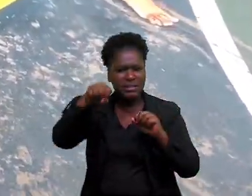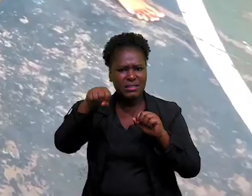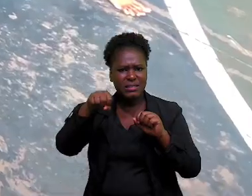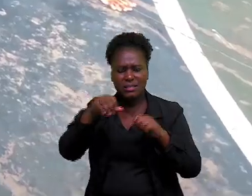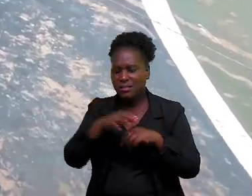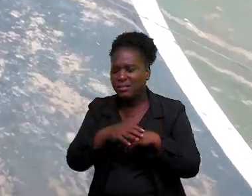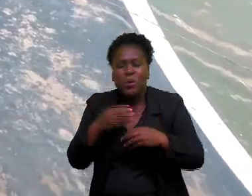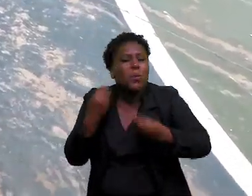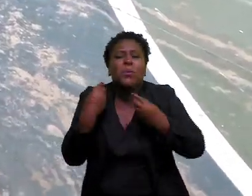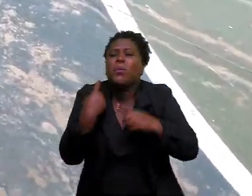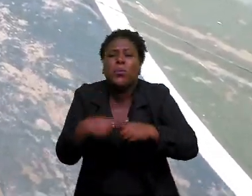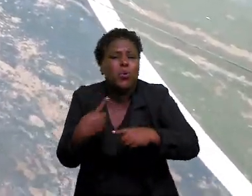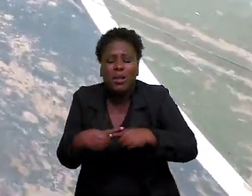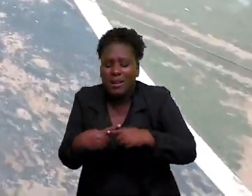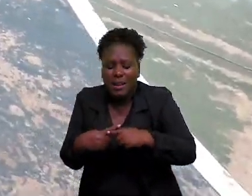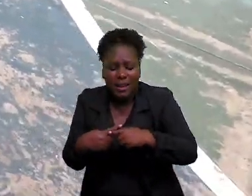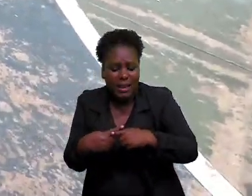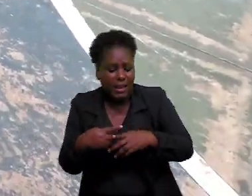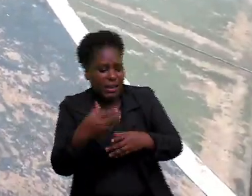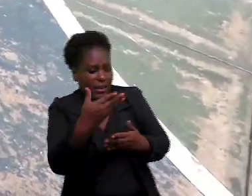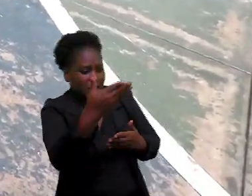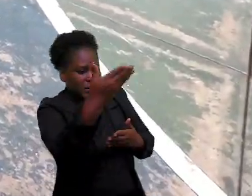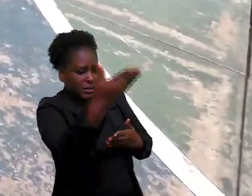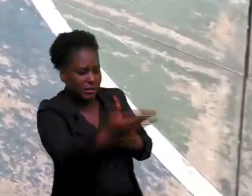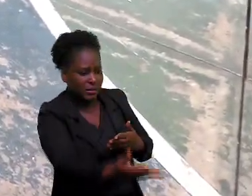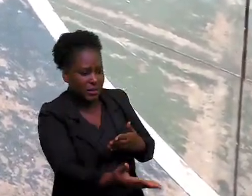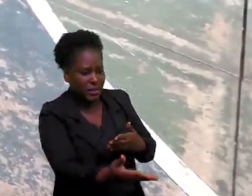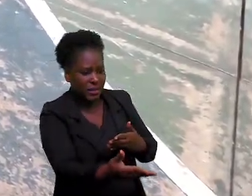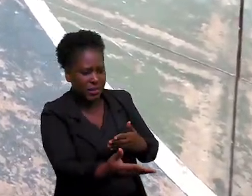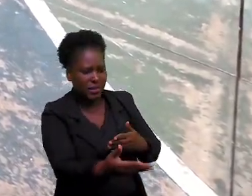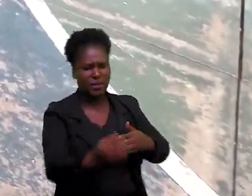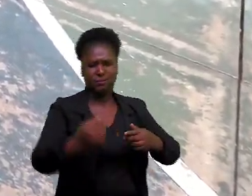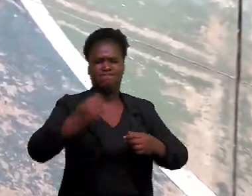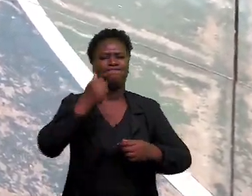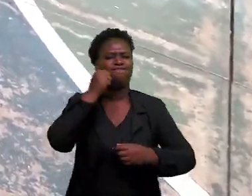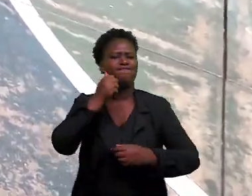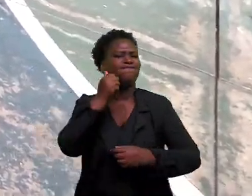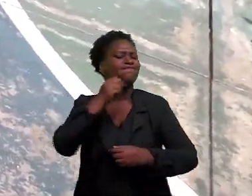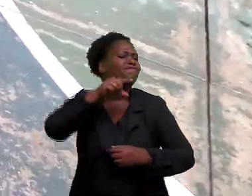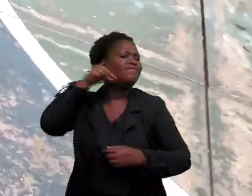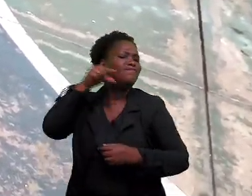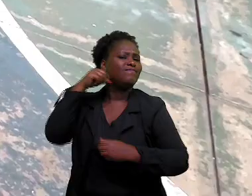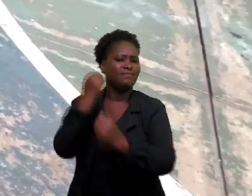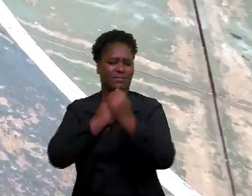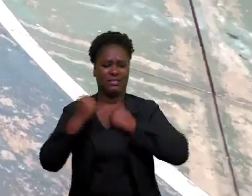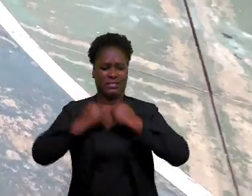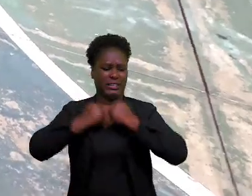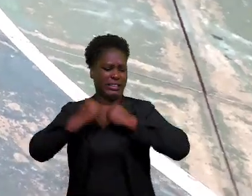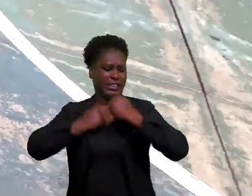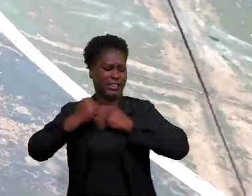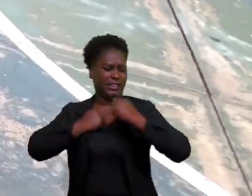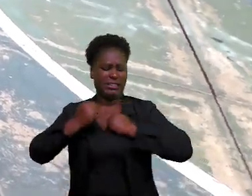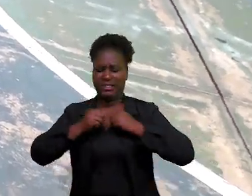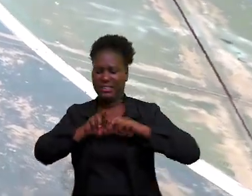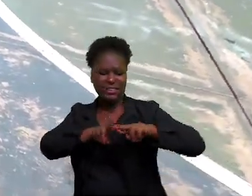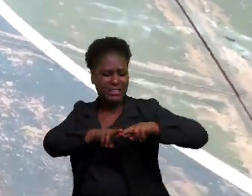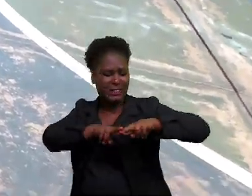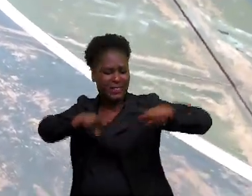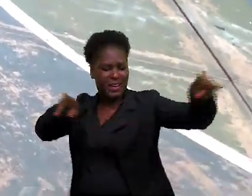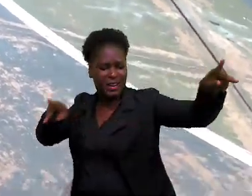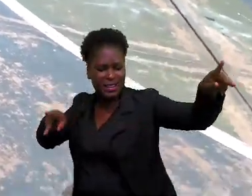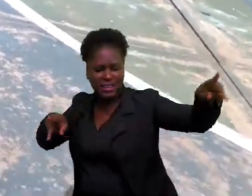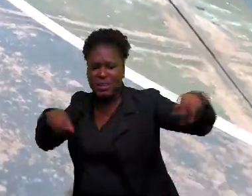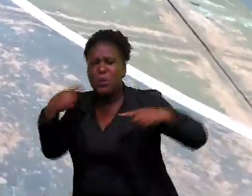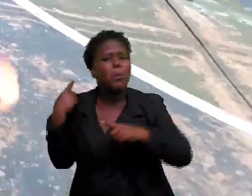vai encontrar liberdade pra viver. E um dia então